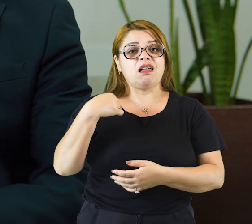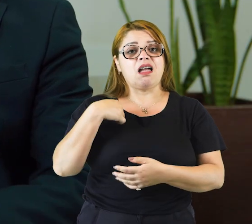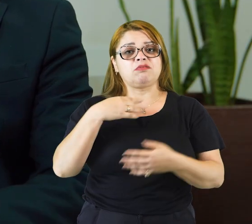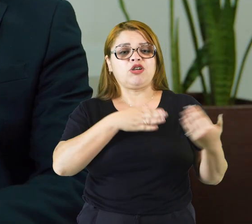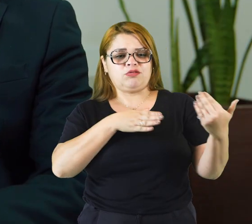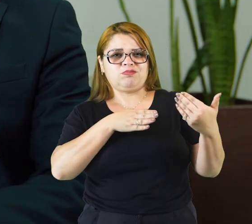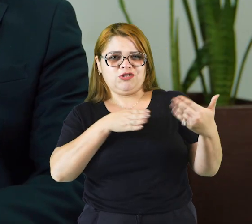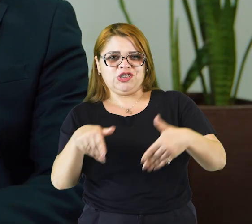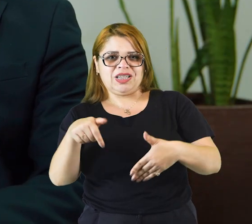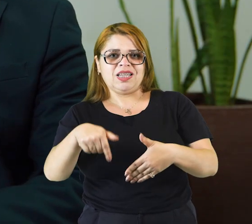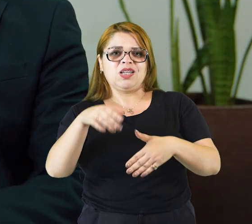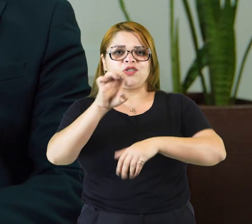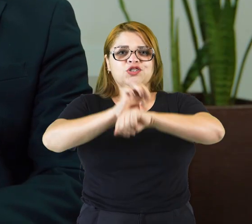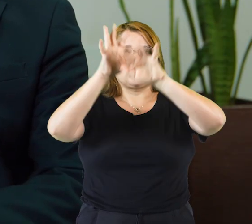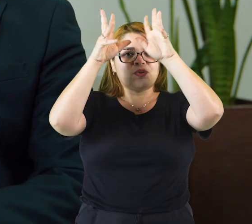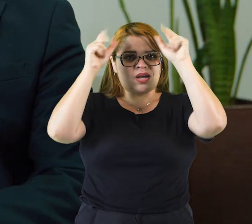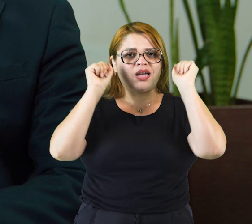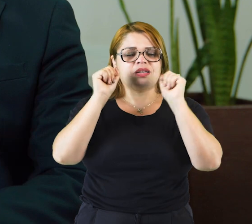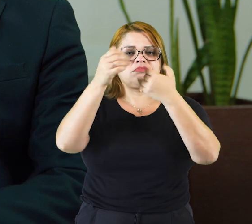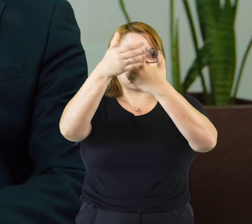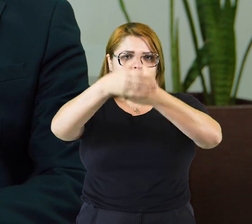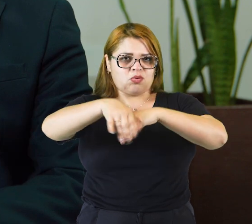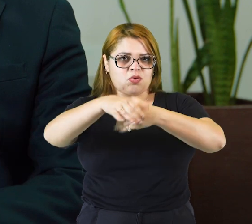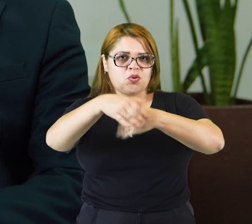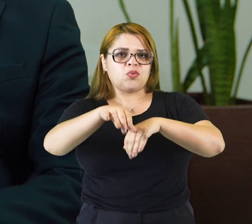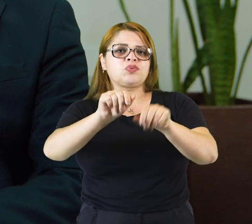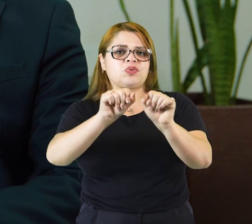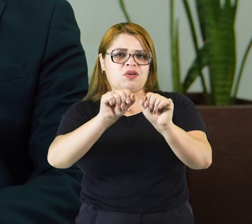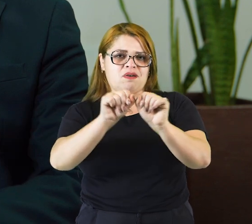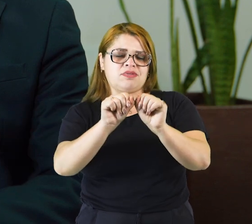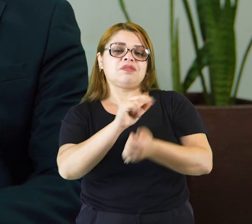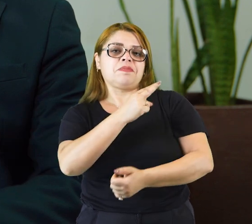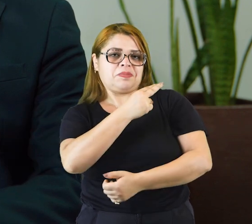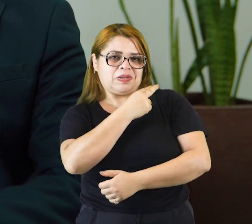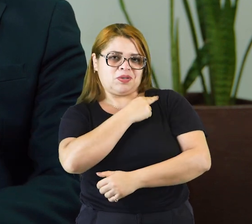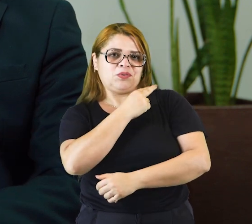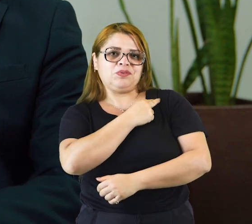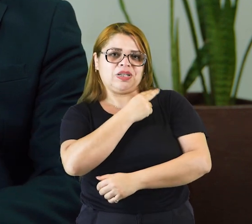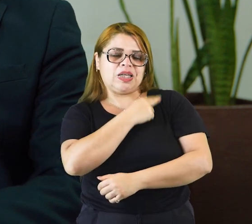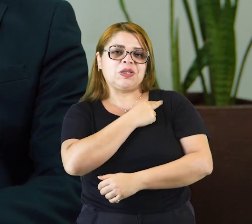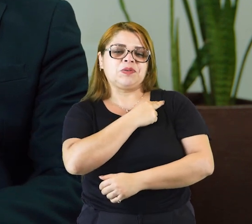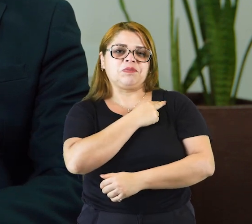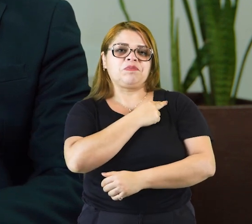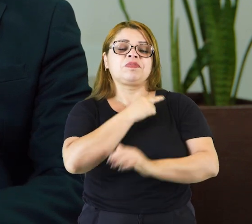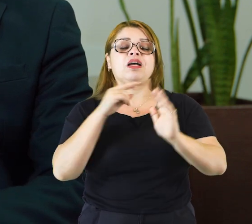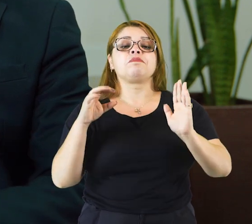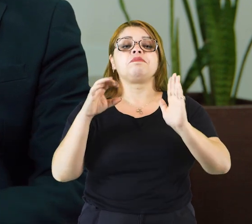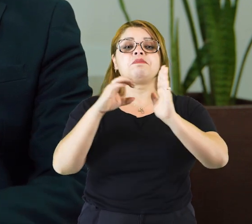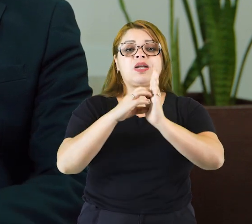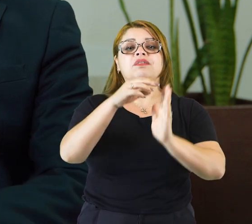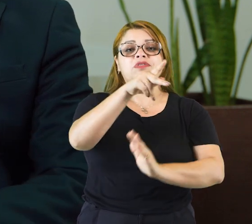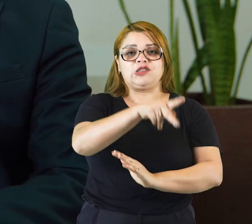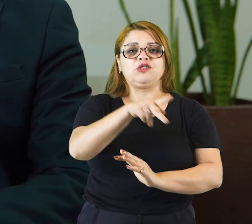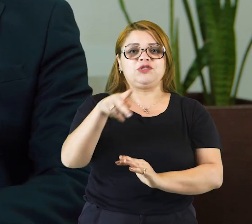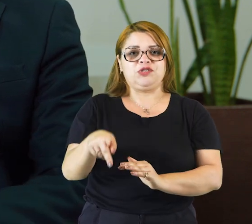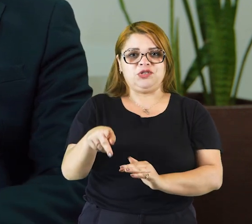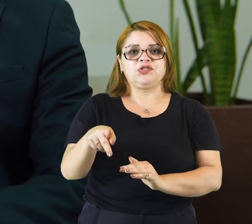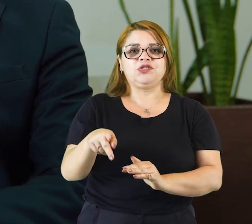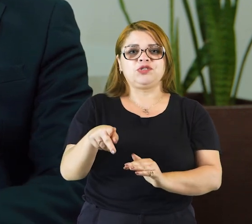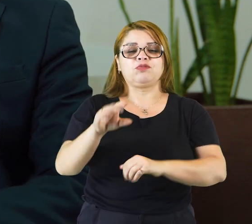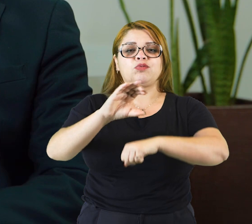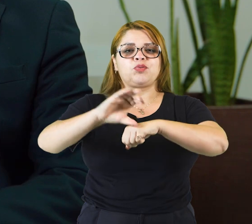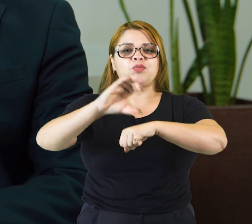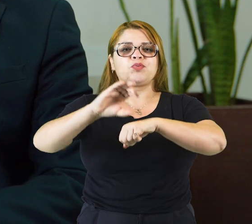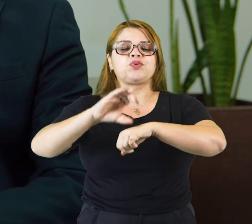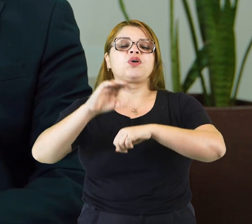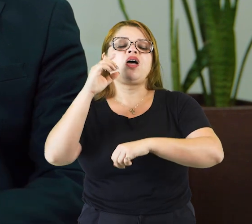para o estado do Acre, onde eu prestei o concurso para a Universidade Federal, para professor efetivo do